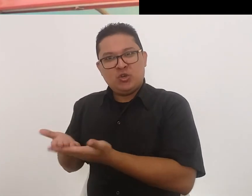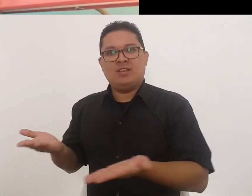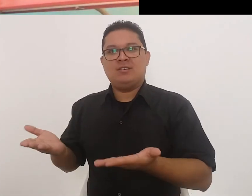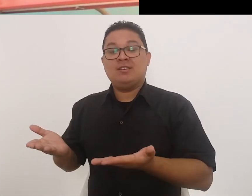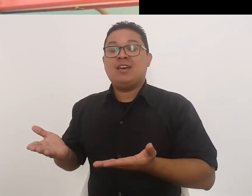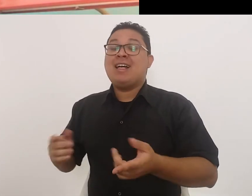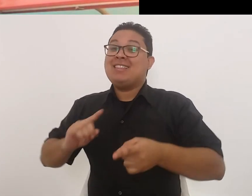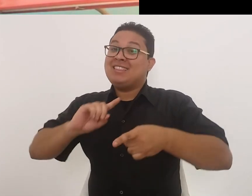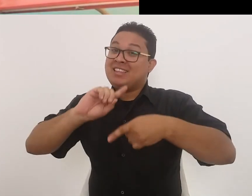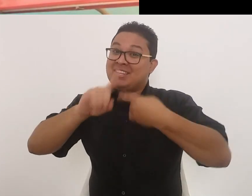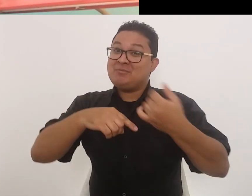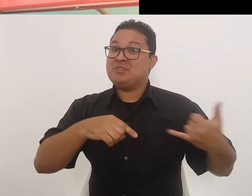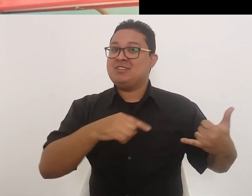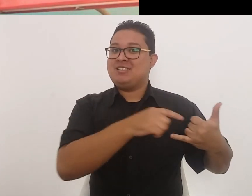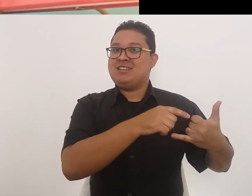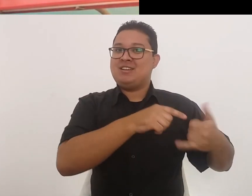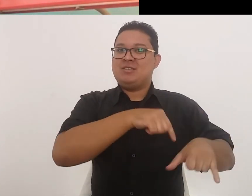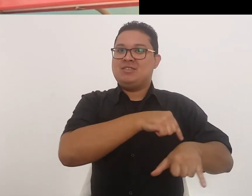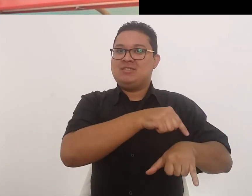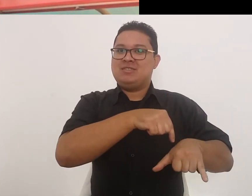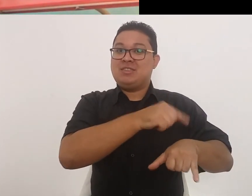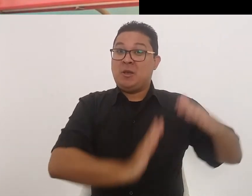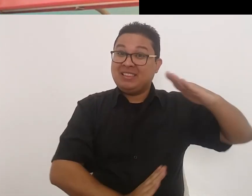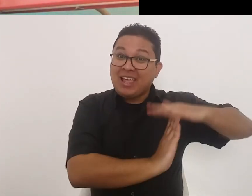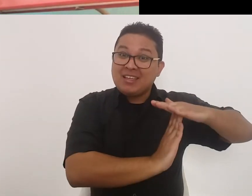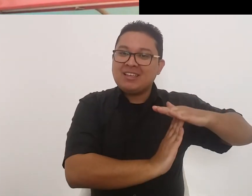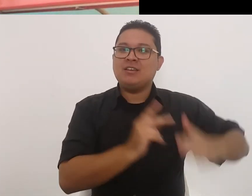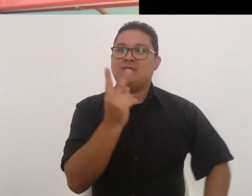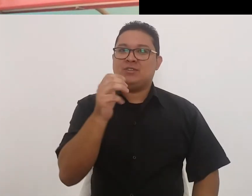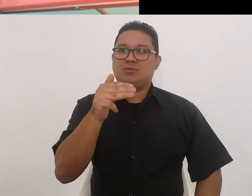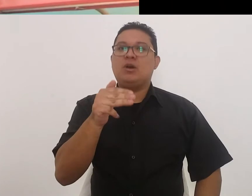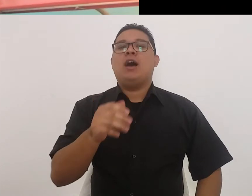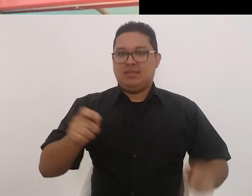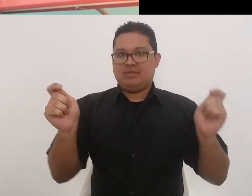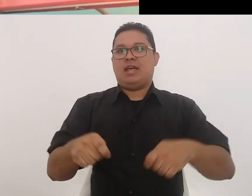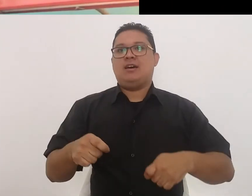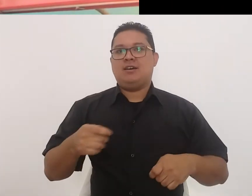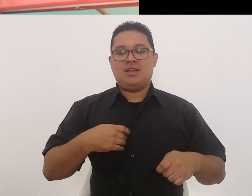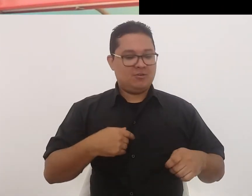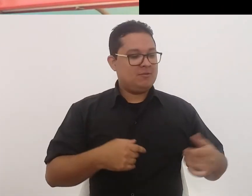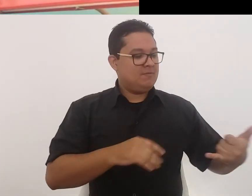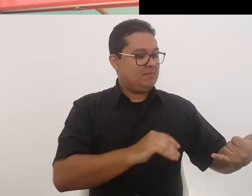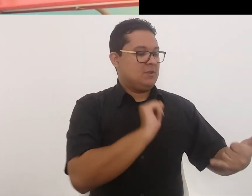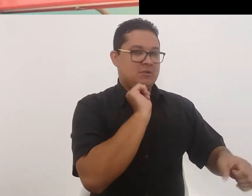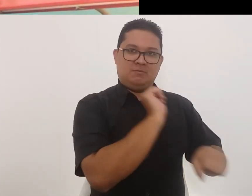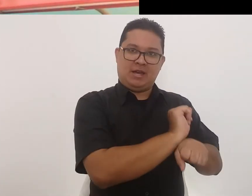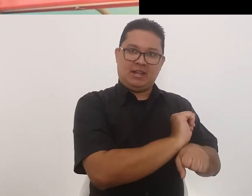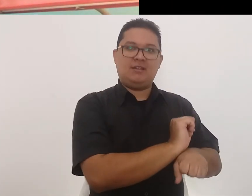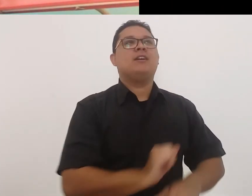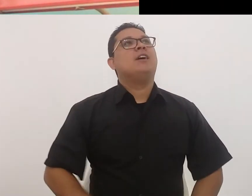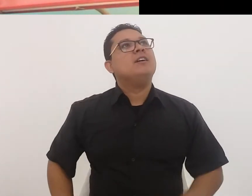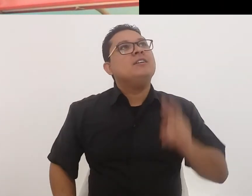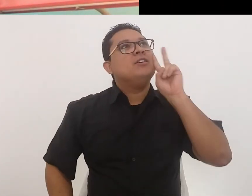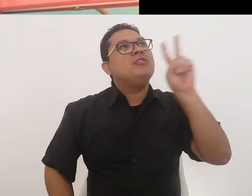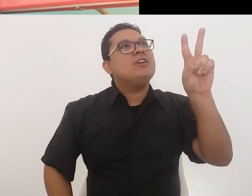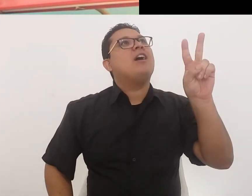ver mensagens, etc. E aí voltar para o período de concentração, tá bom? Então o que é importante? O período de concentração